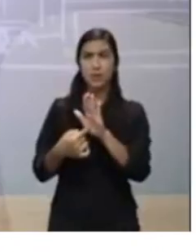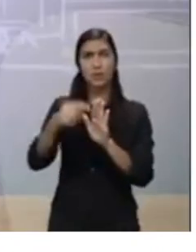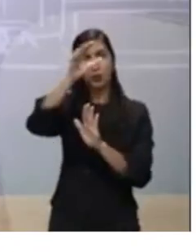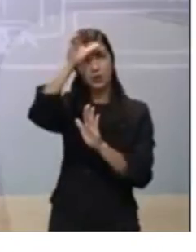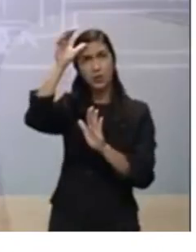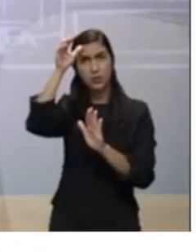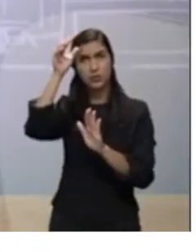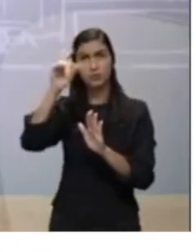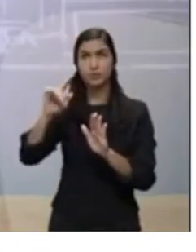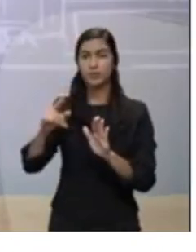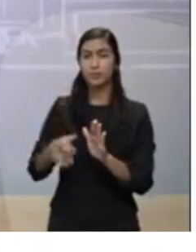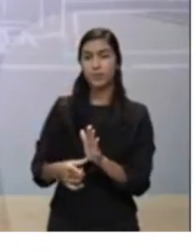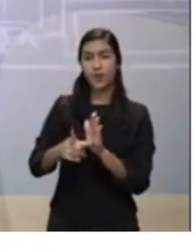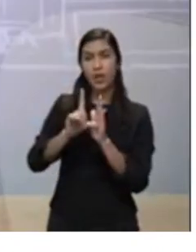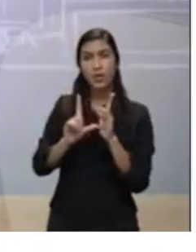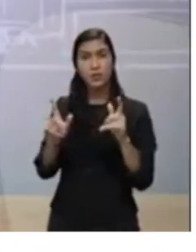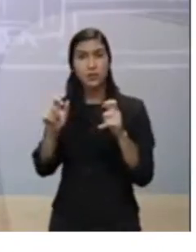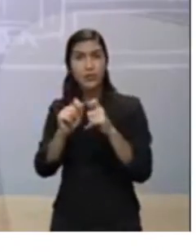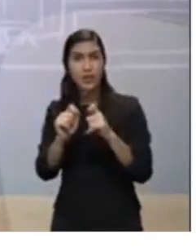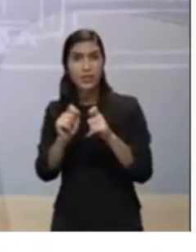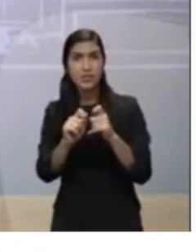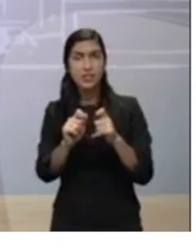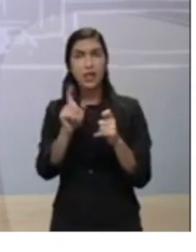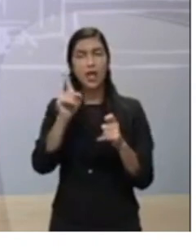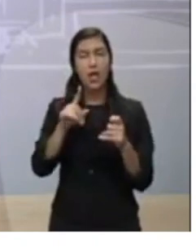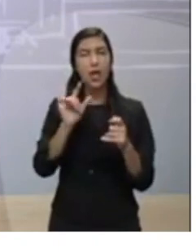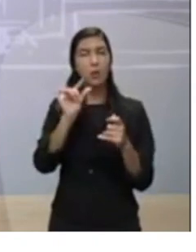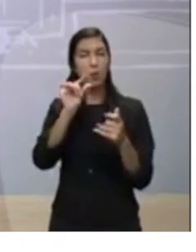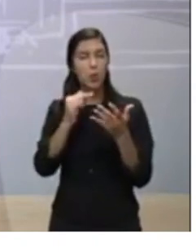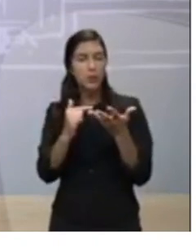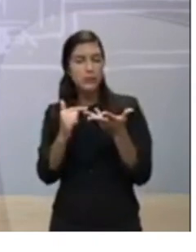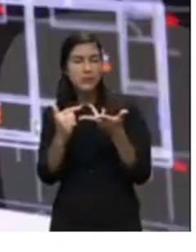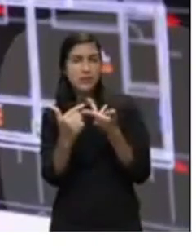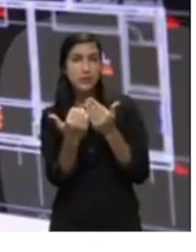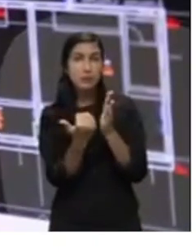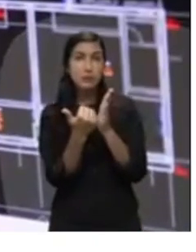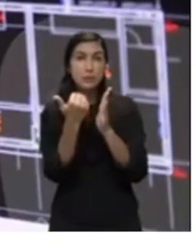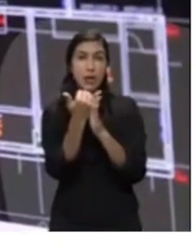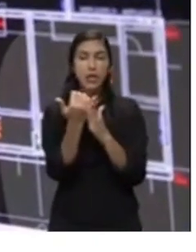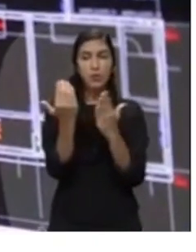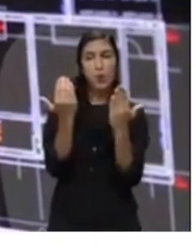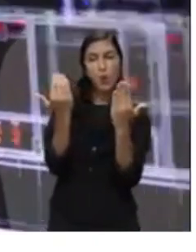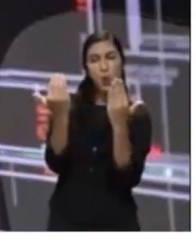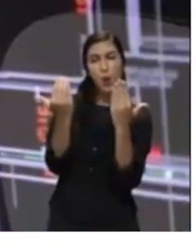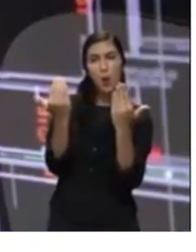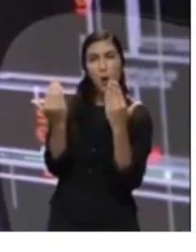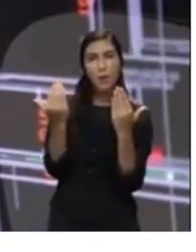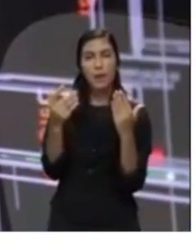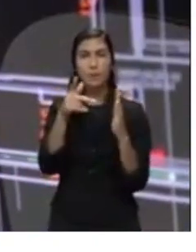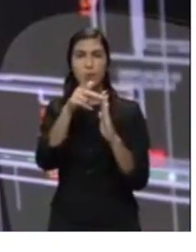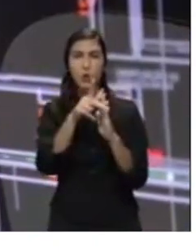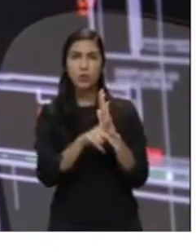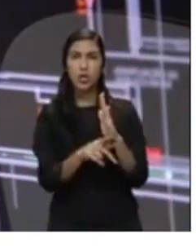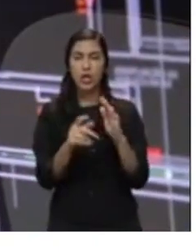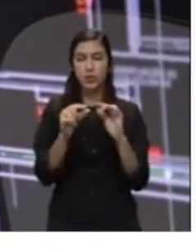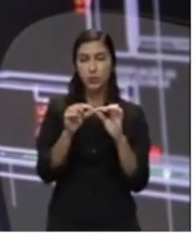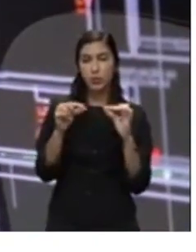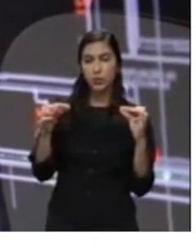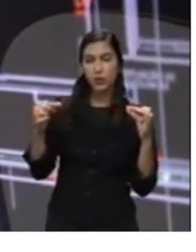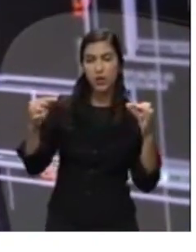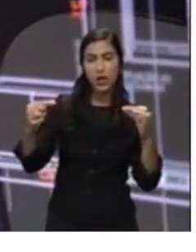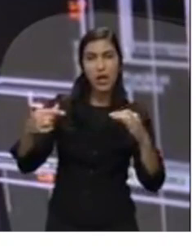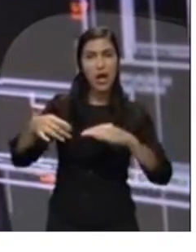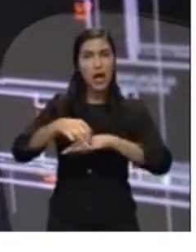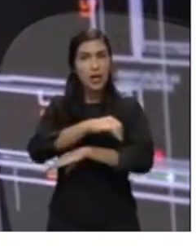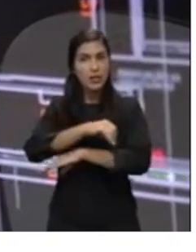O pré-executivo, aí já um nível um pouco mais detalhado, a gente usa para compatibilizar com projetos de instalações, de